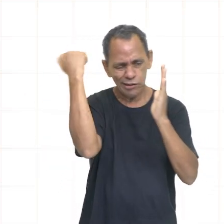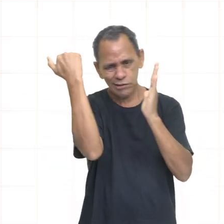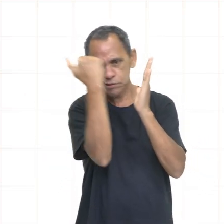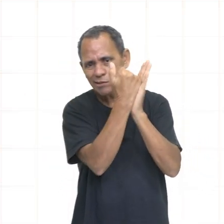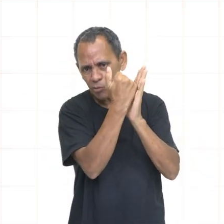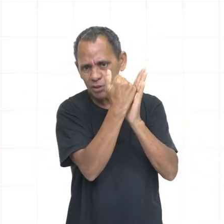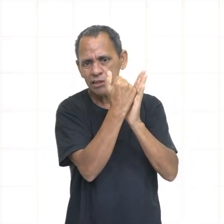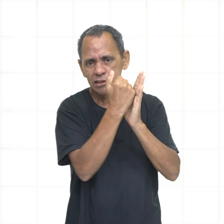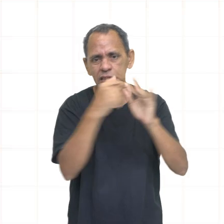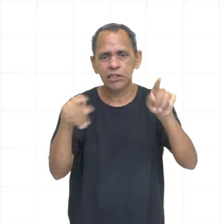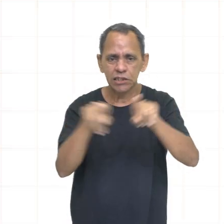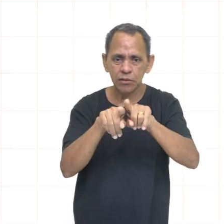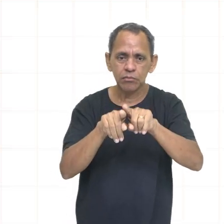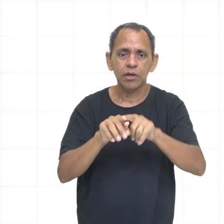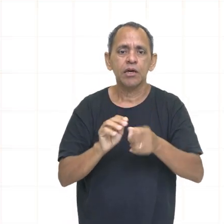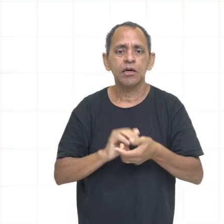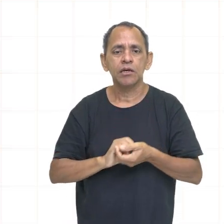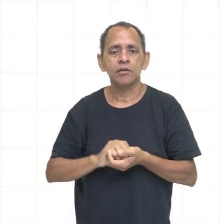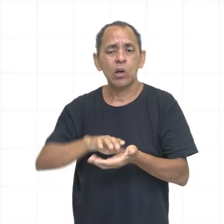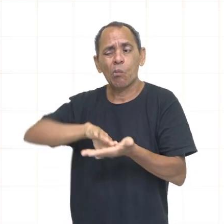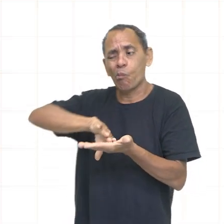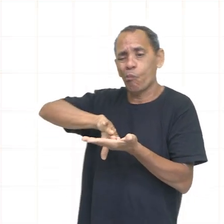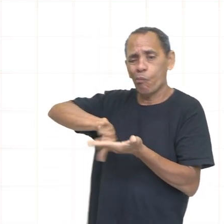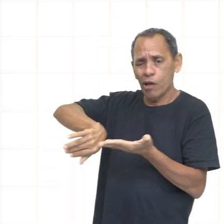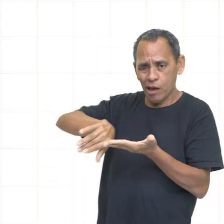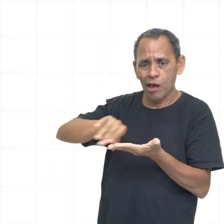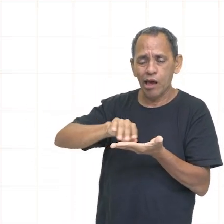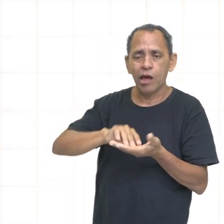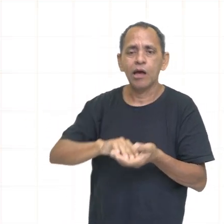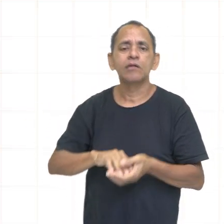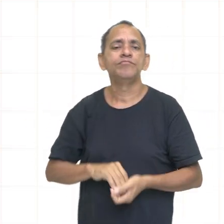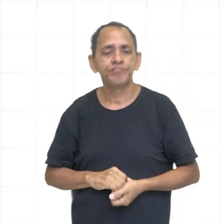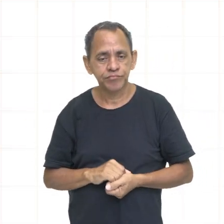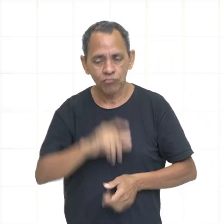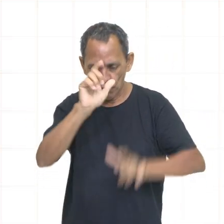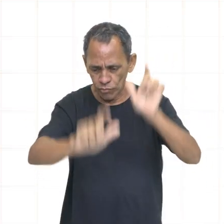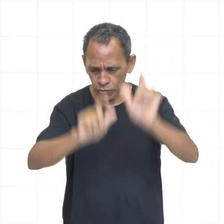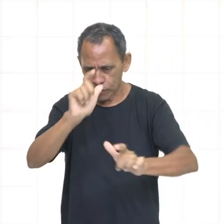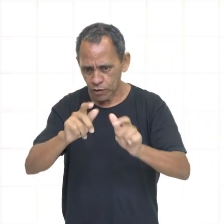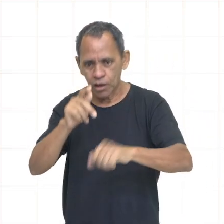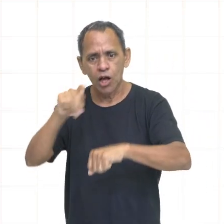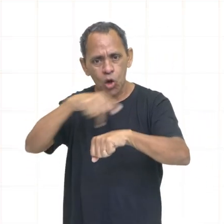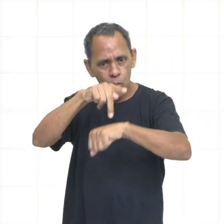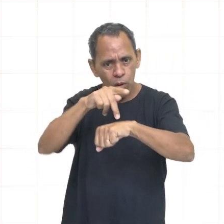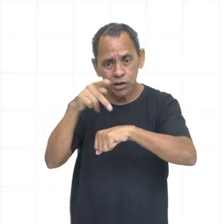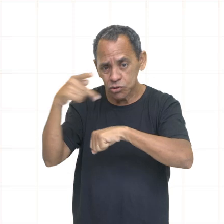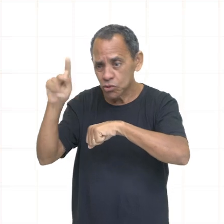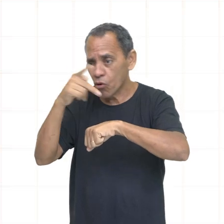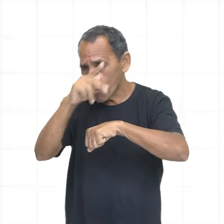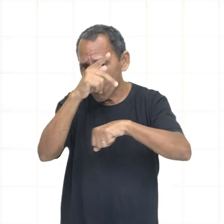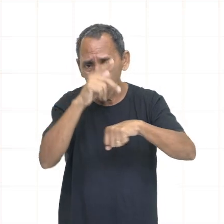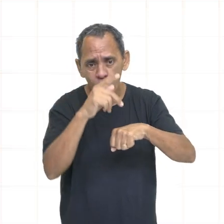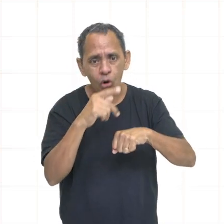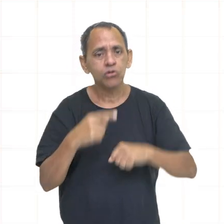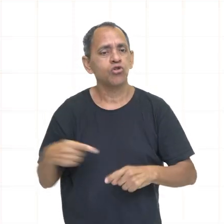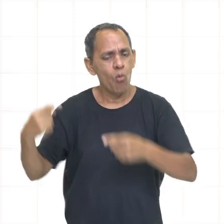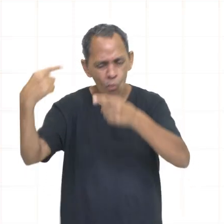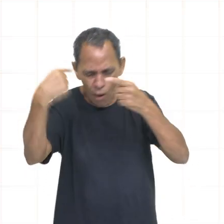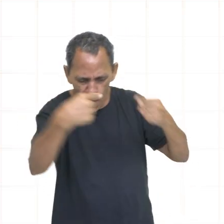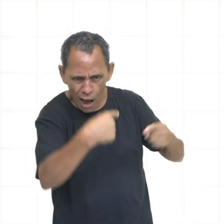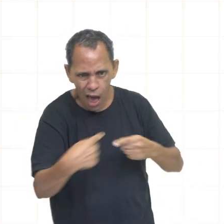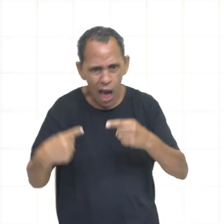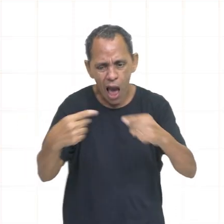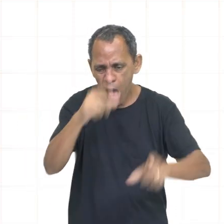forma, desprestigiava tudo que era estrangeiro. Ele rivalizava e expurgava tudo aquilo